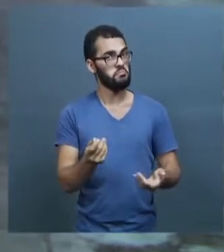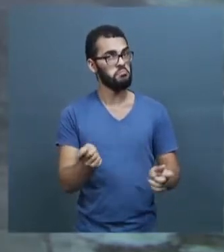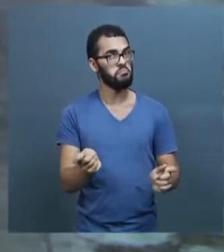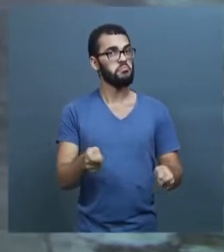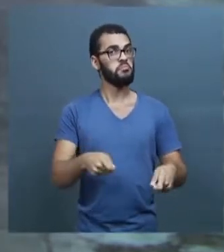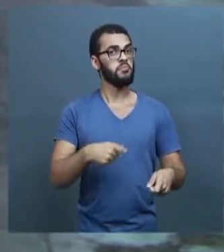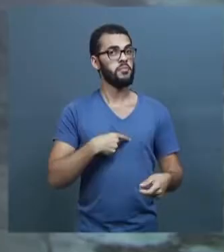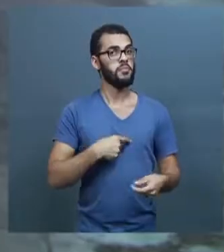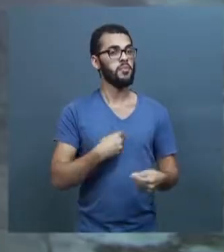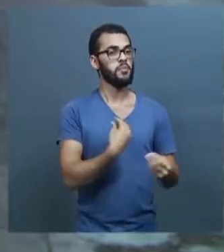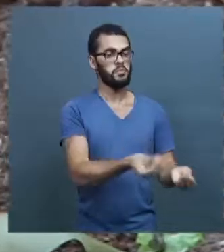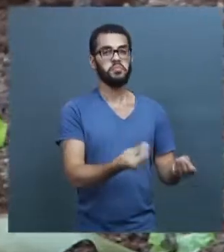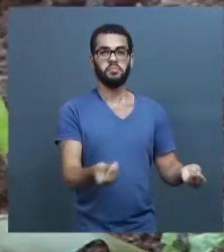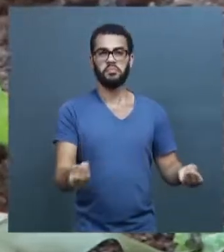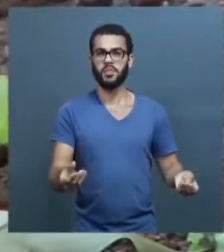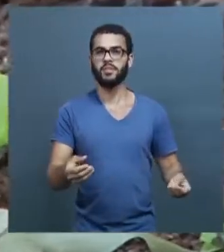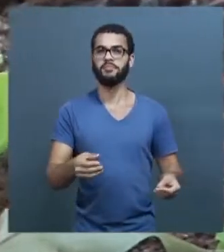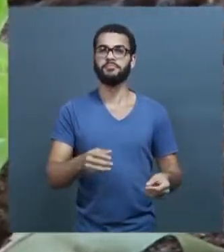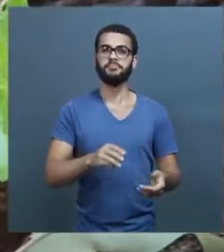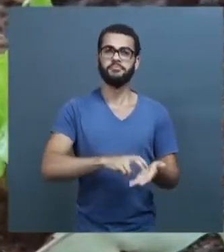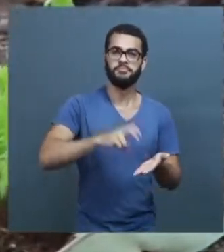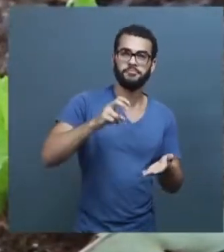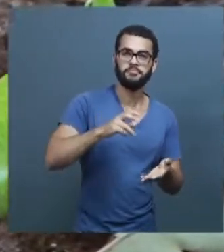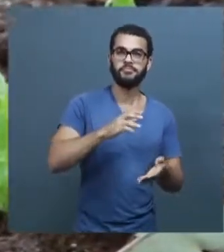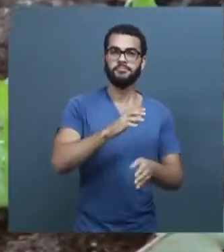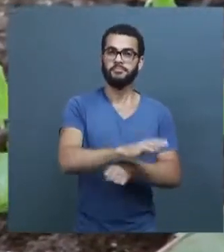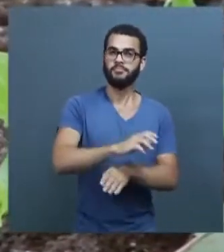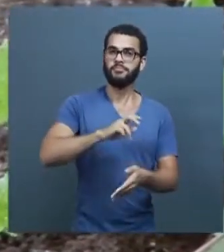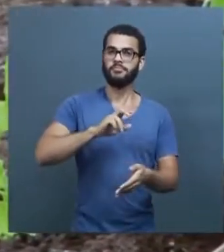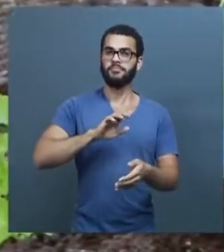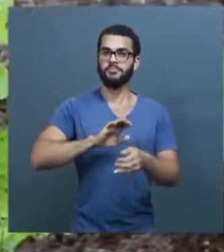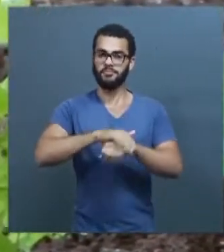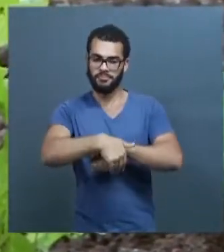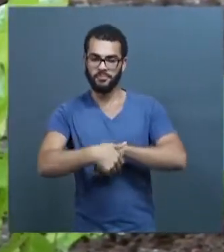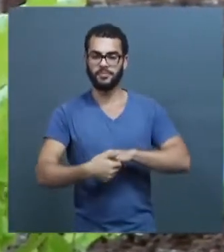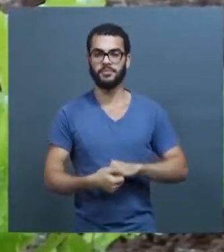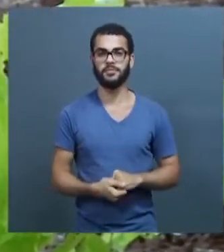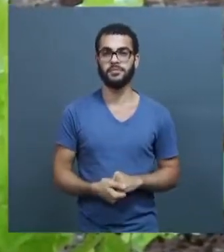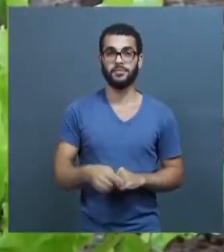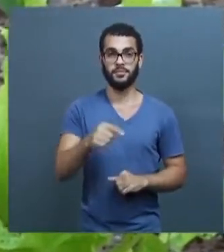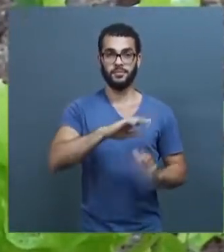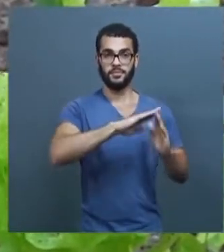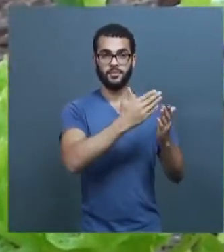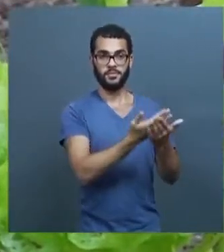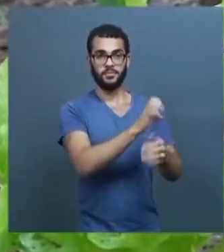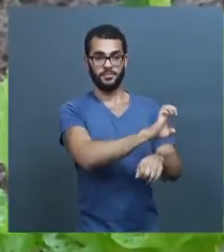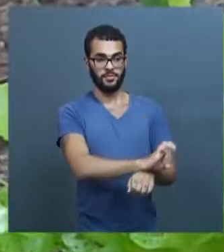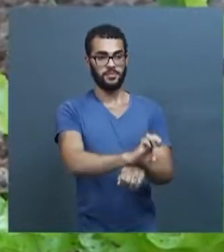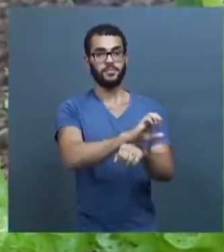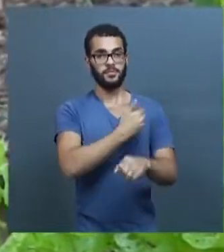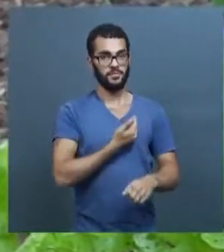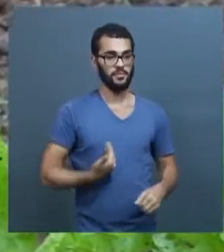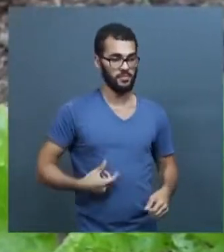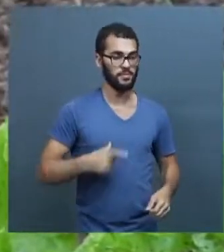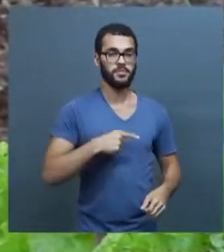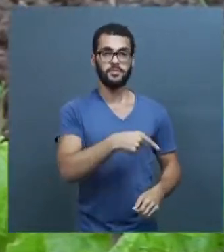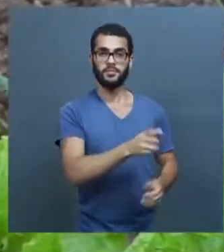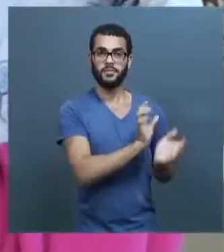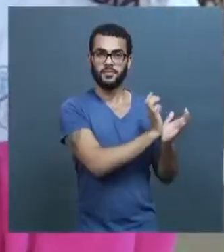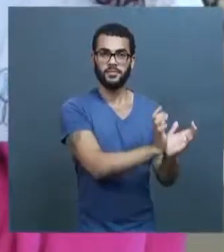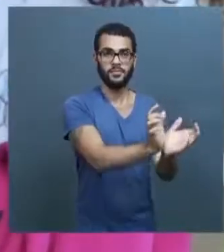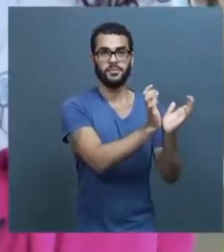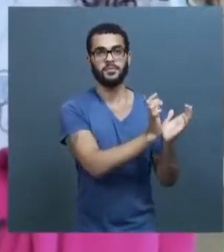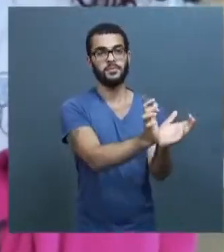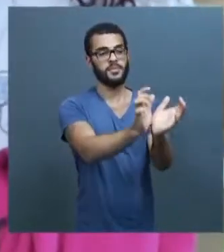para fornecer para os três turnos. Esta escola estadual também possui uma horta, onde boa parte dos alimentos são colhidos